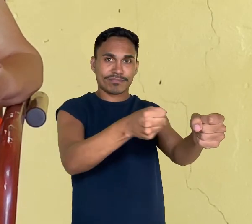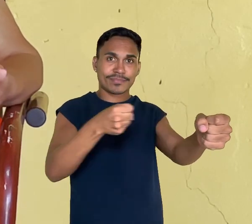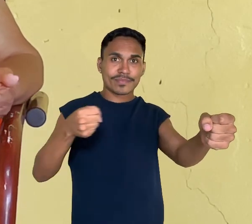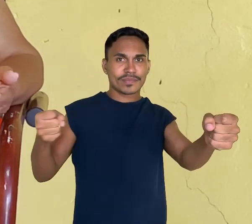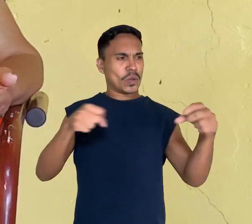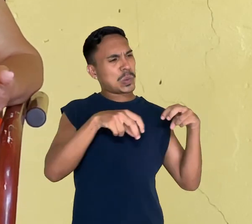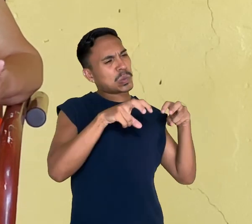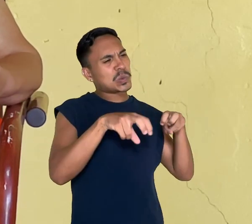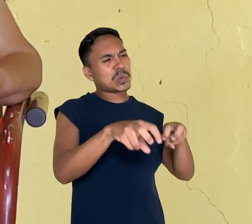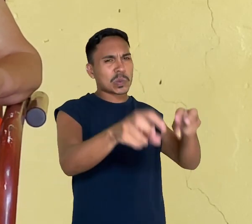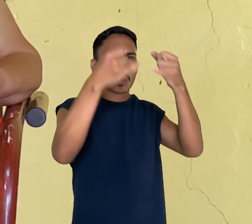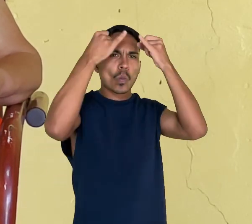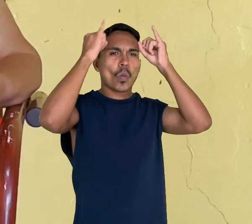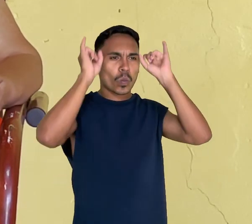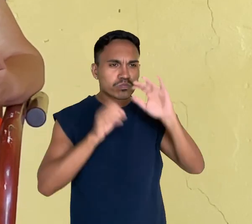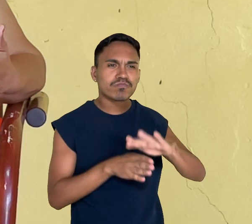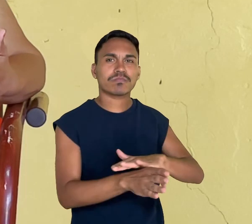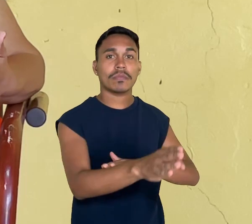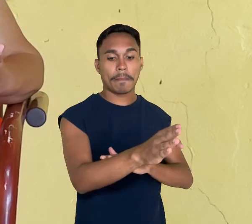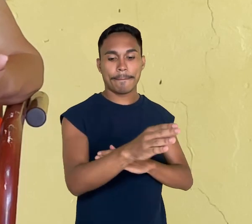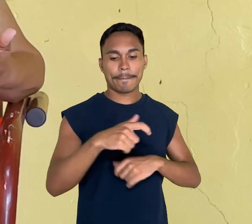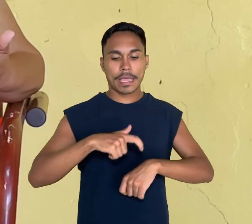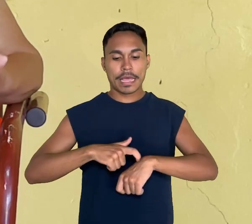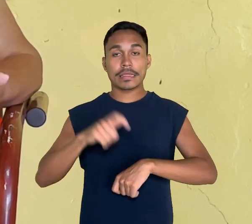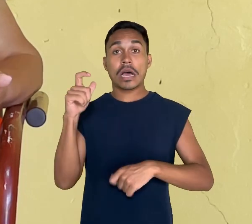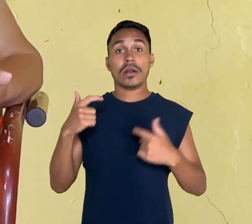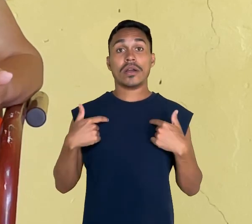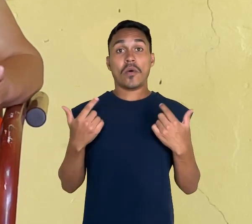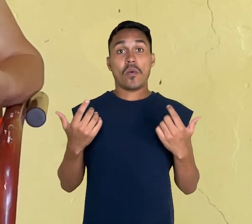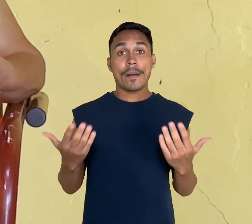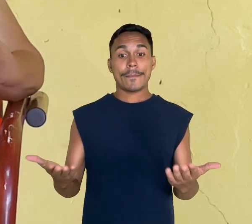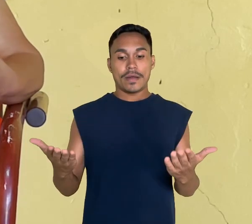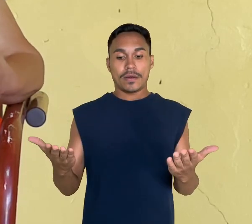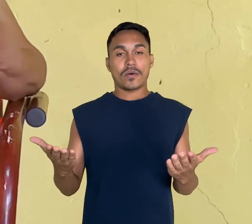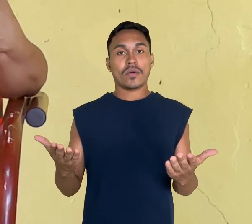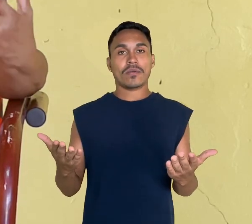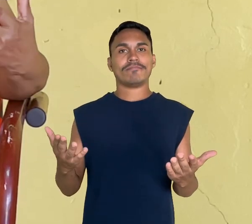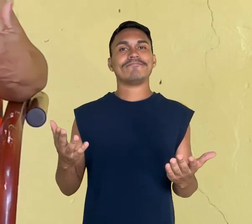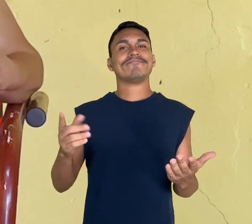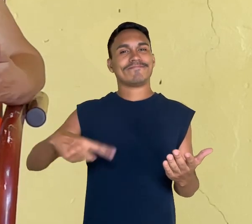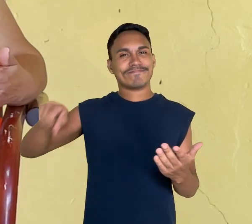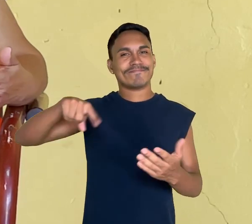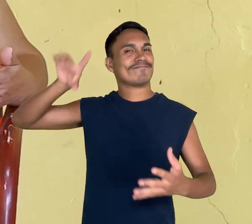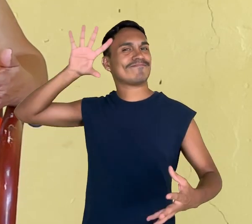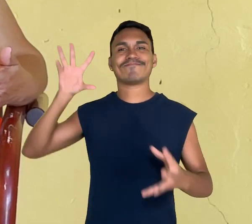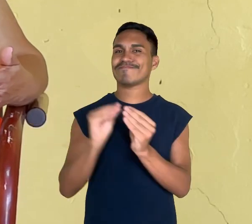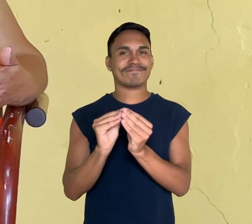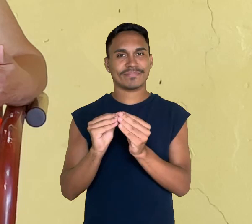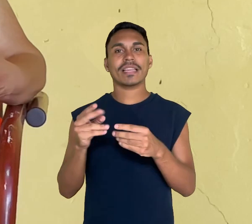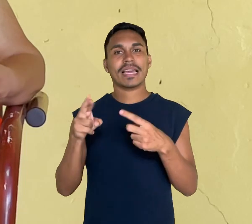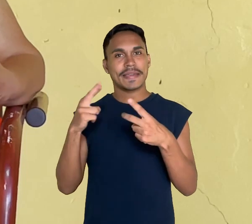deixa o gado entrar. Quando eu fiz o gesto com a mão para elas, antes de eu falar, já pegaram a minha